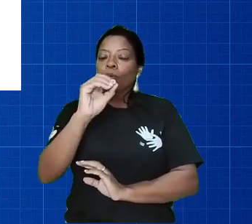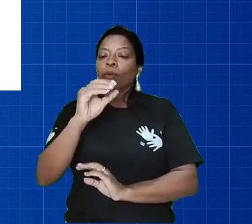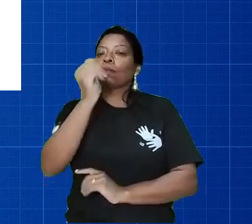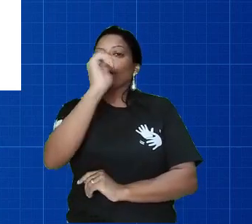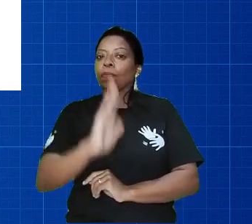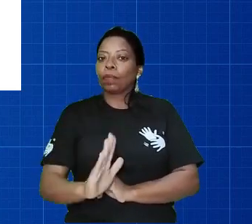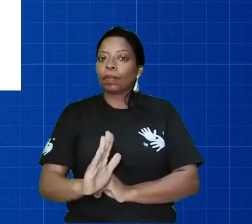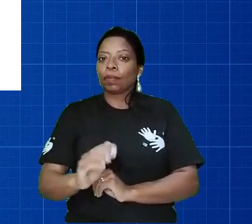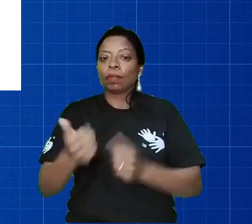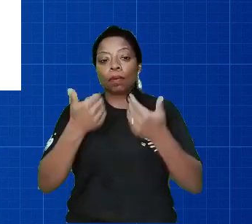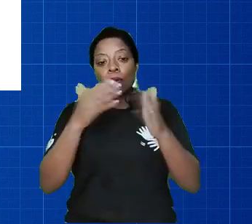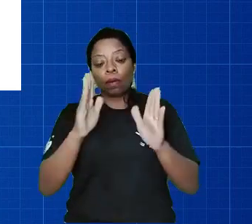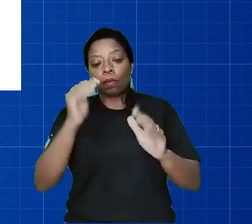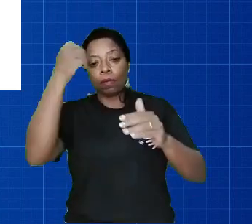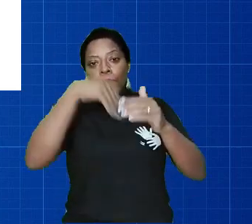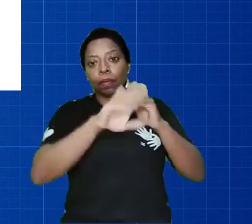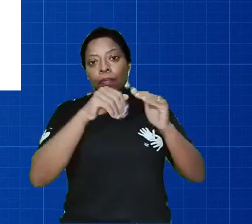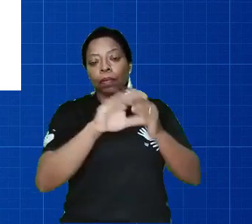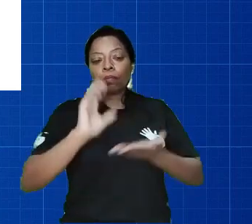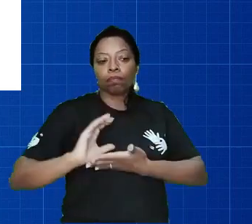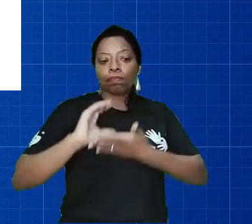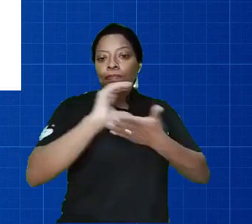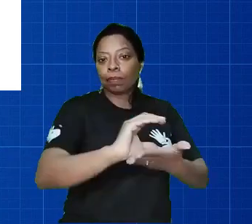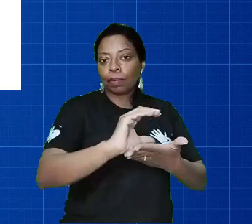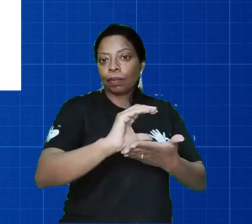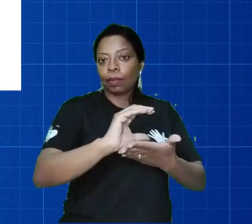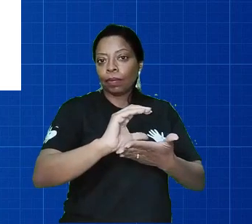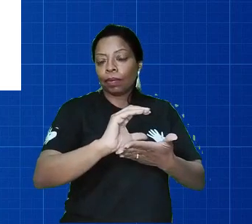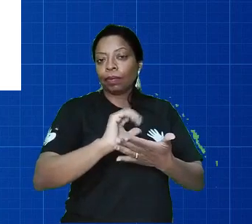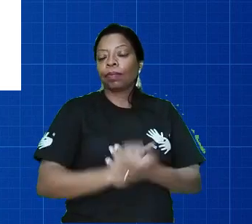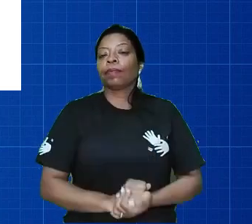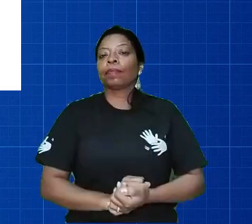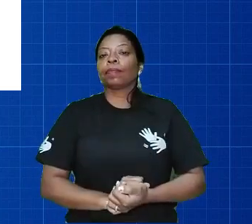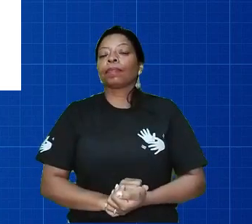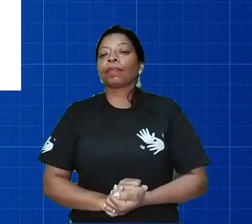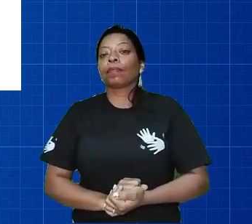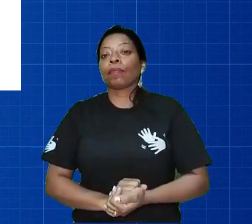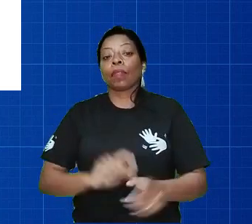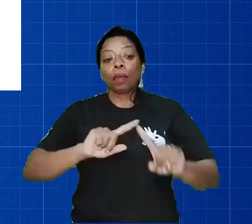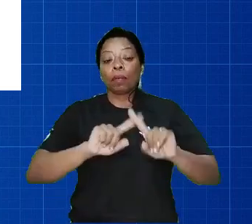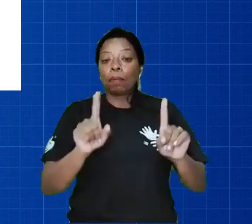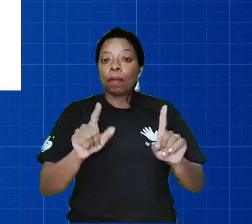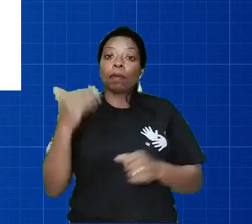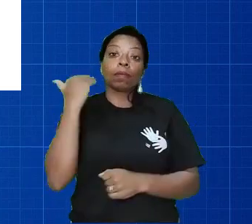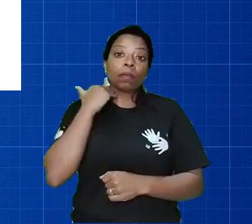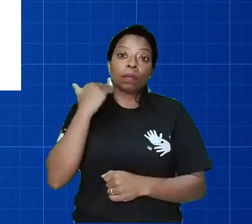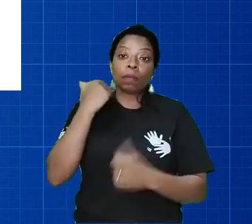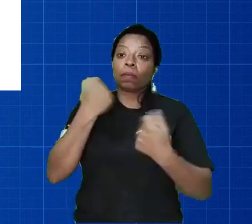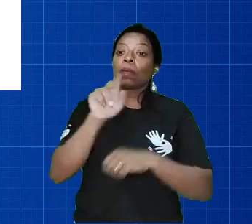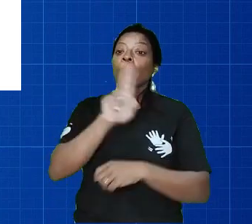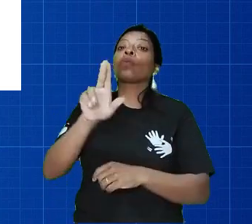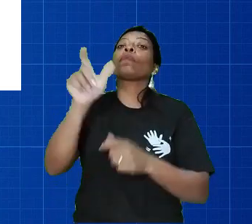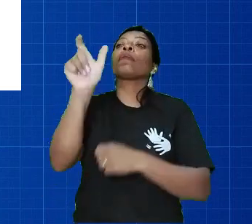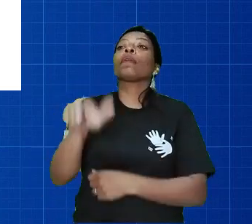bancária e deposita os recursos do PDDE para as unidades. Essa conta bancária fica em nome